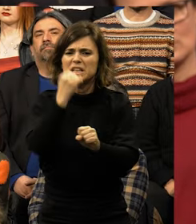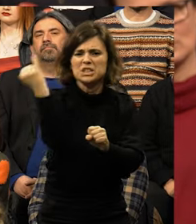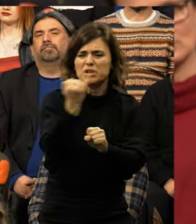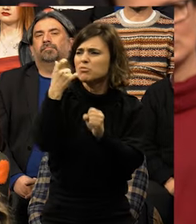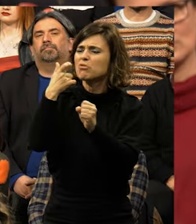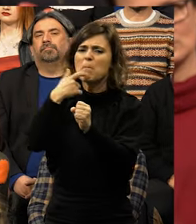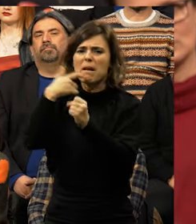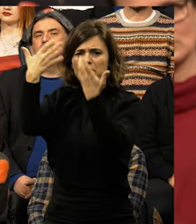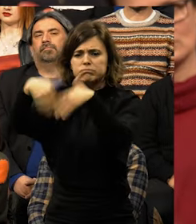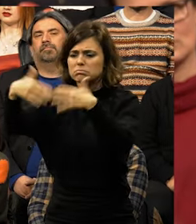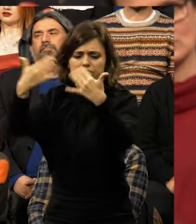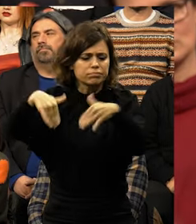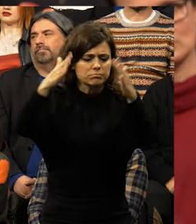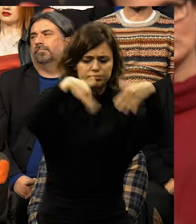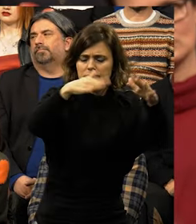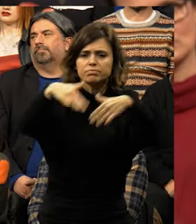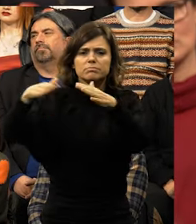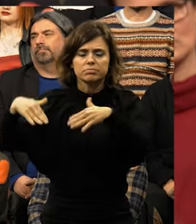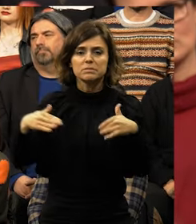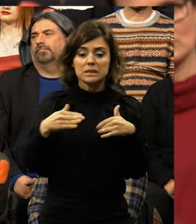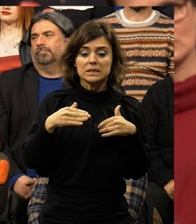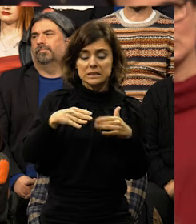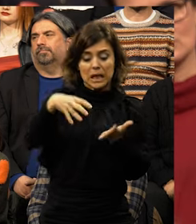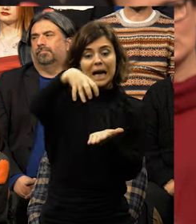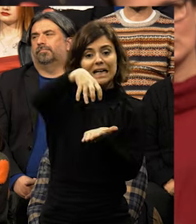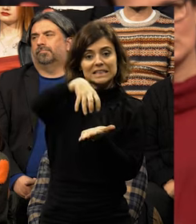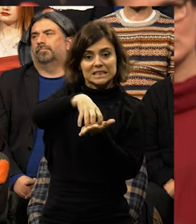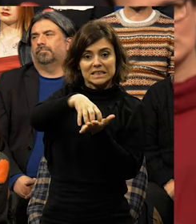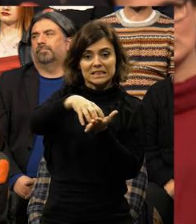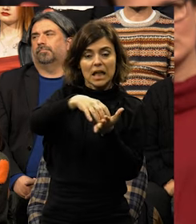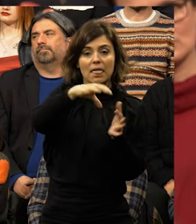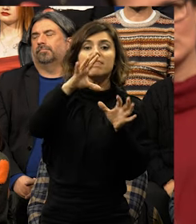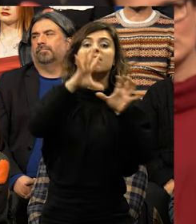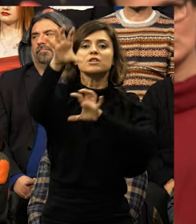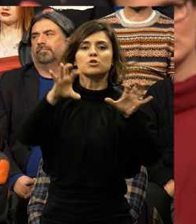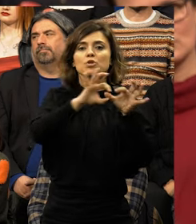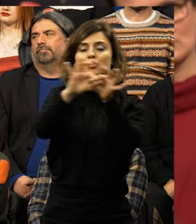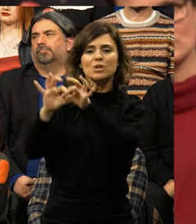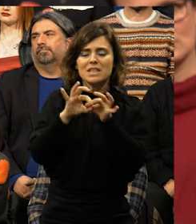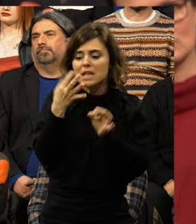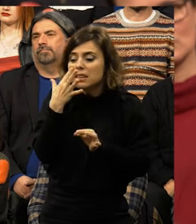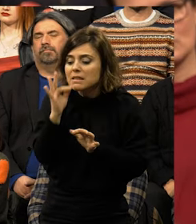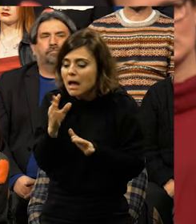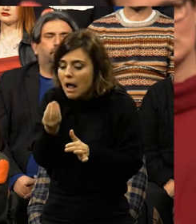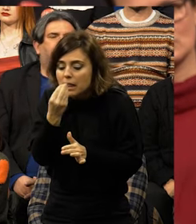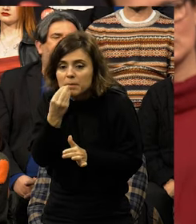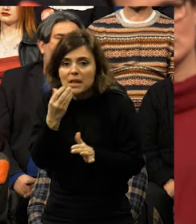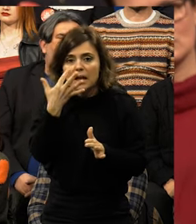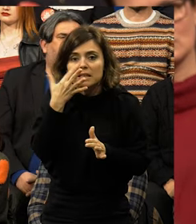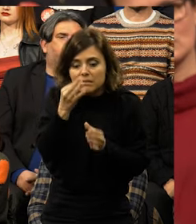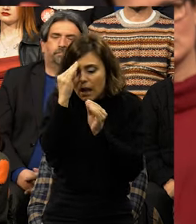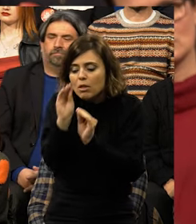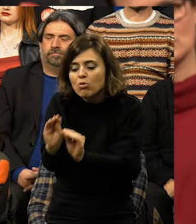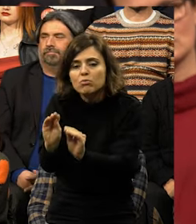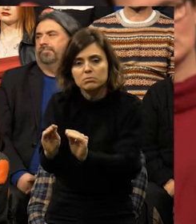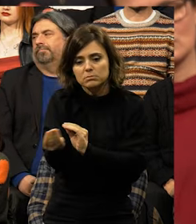paredes e a unua a agência das nações unidas a fazer o impossível para alimentar e educar as crianças